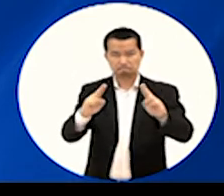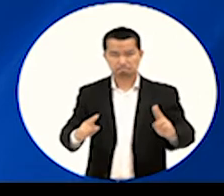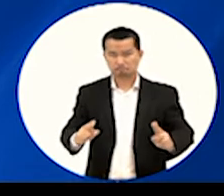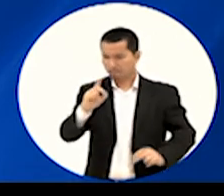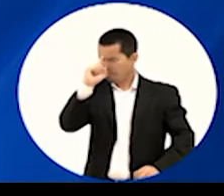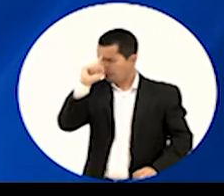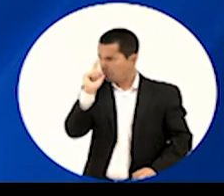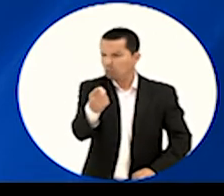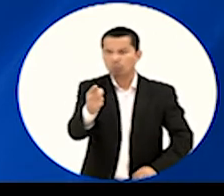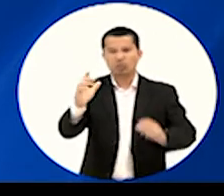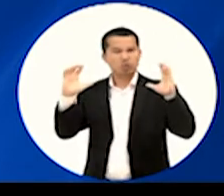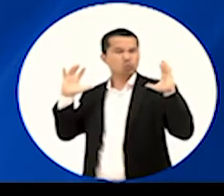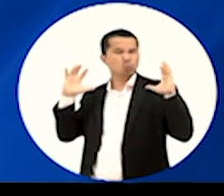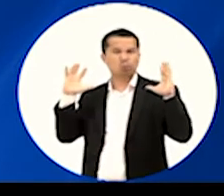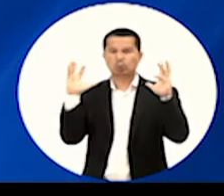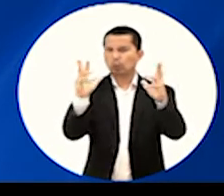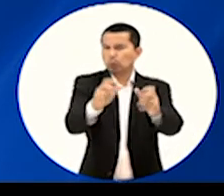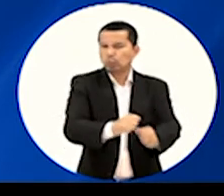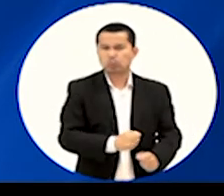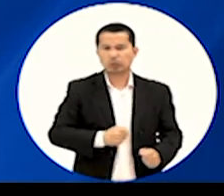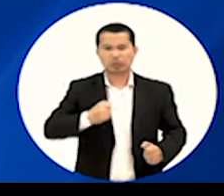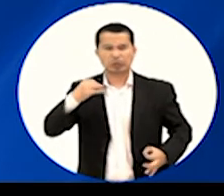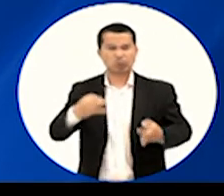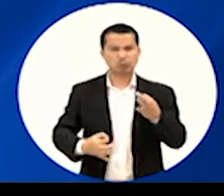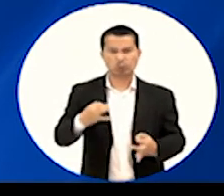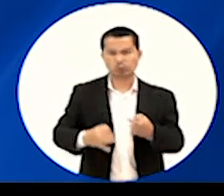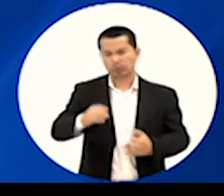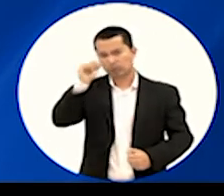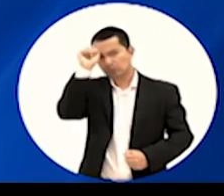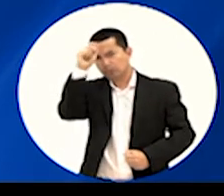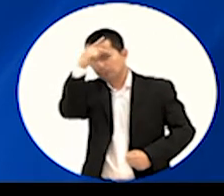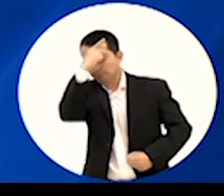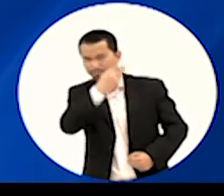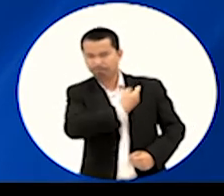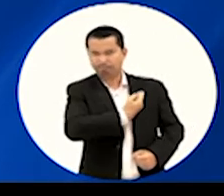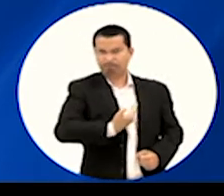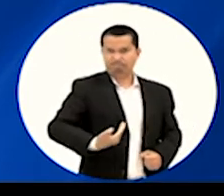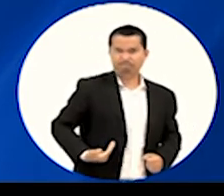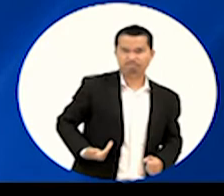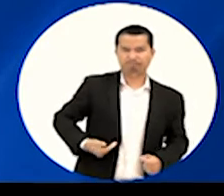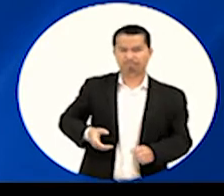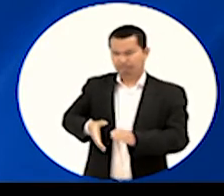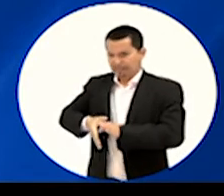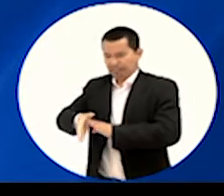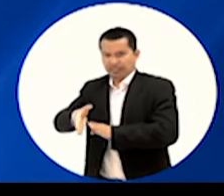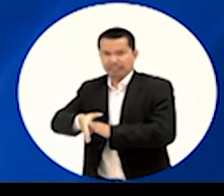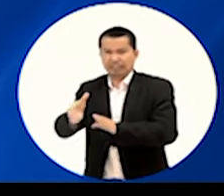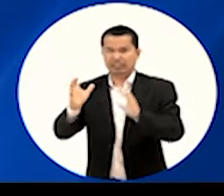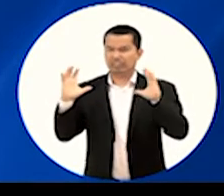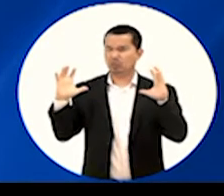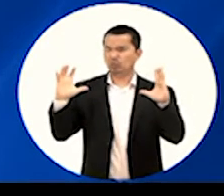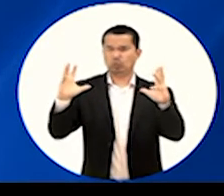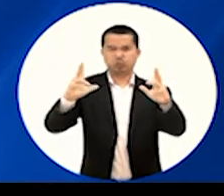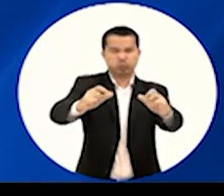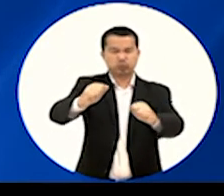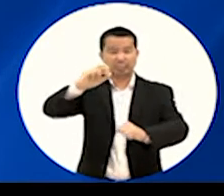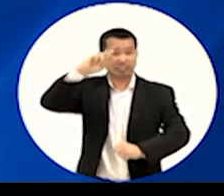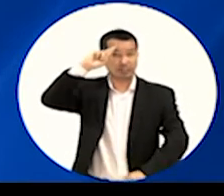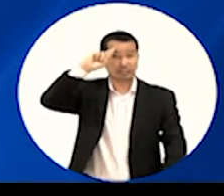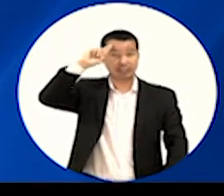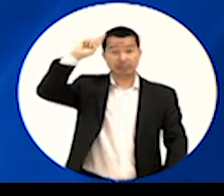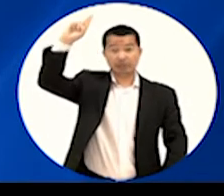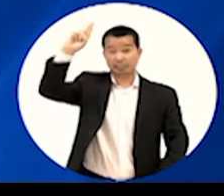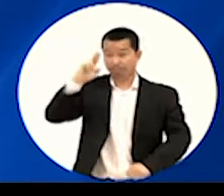das províncias, os juízes, os tesoureiros, os magistrados, os conselheiros e todas